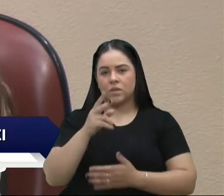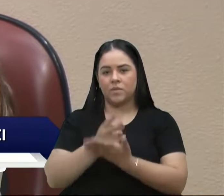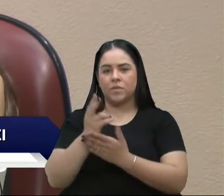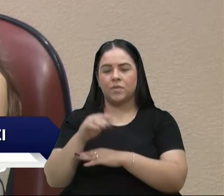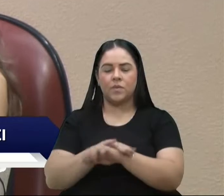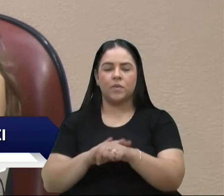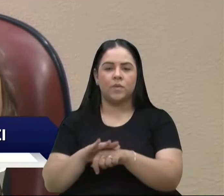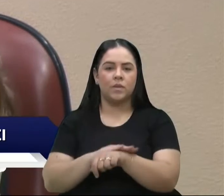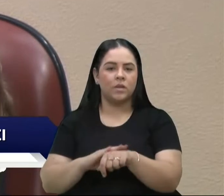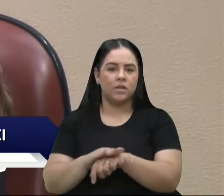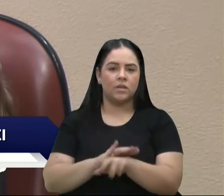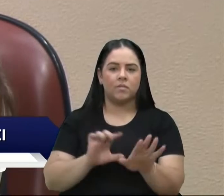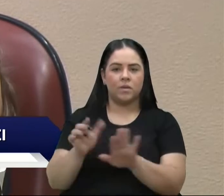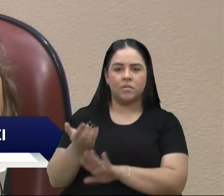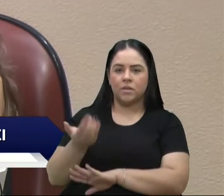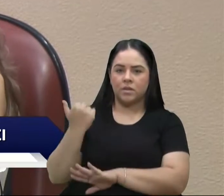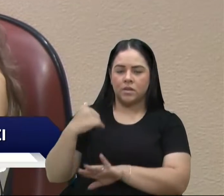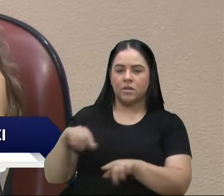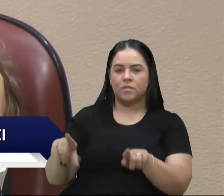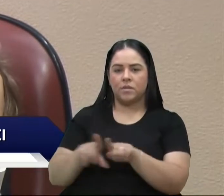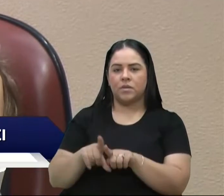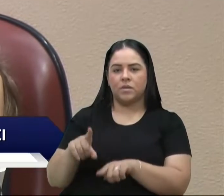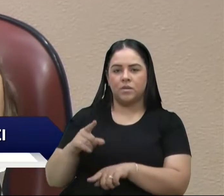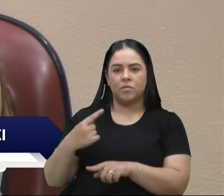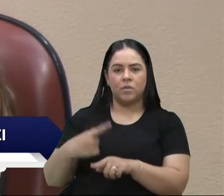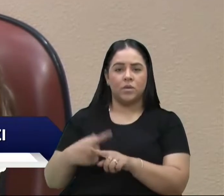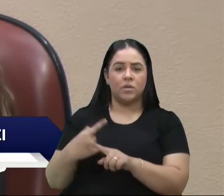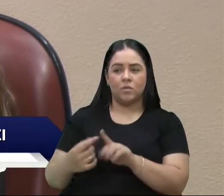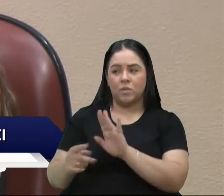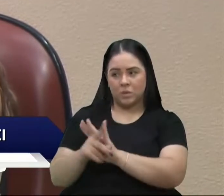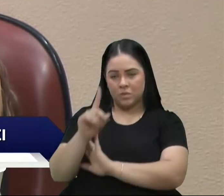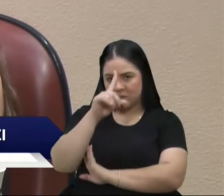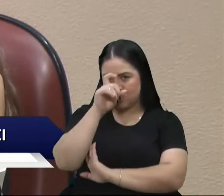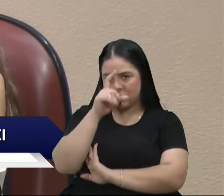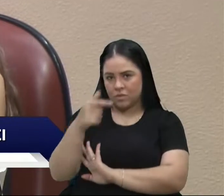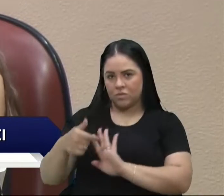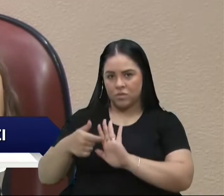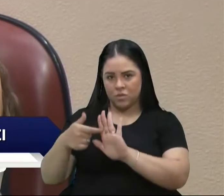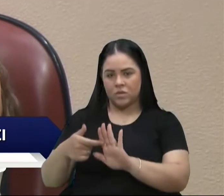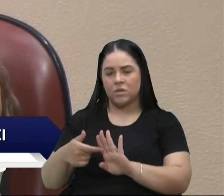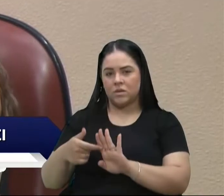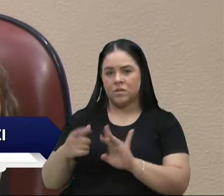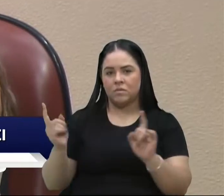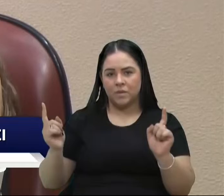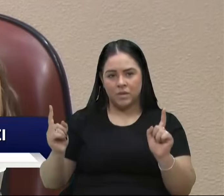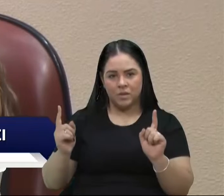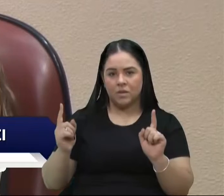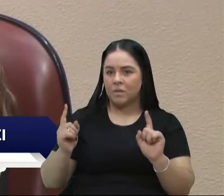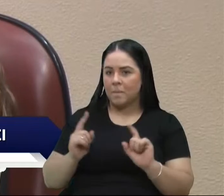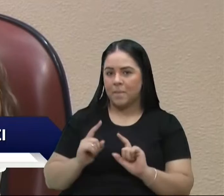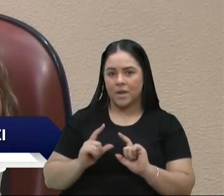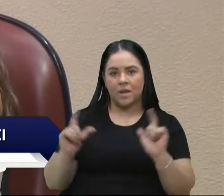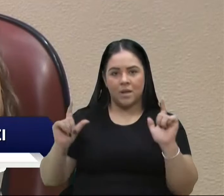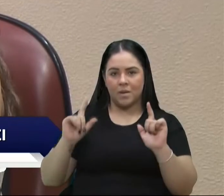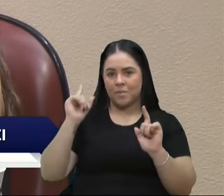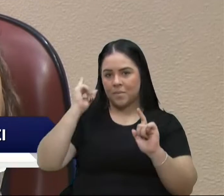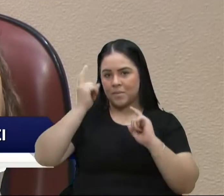isso semana passada, inclusive, porque o próprio hospital demonstra uma enorme preocupação com